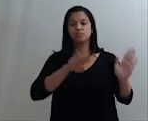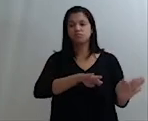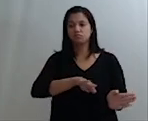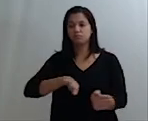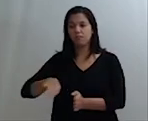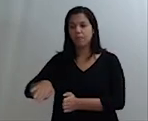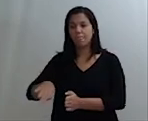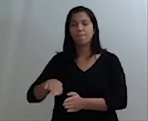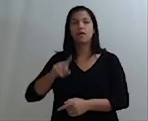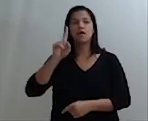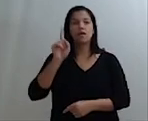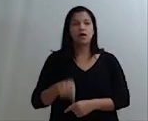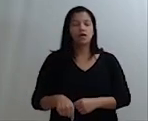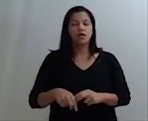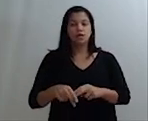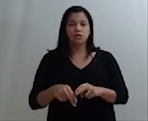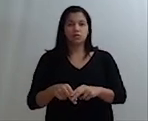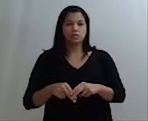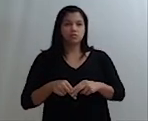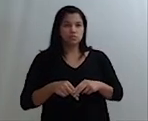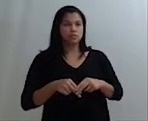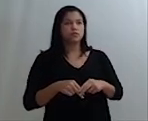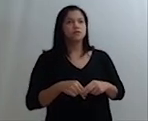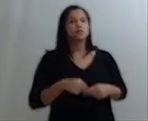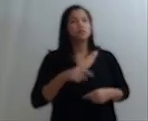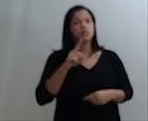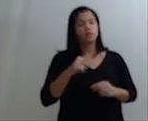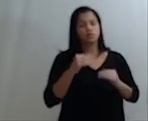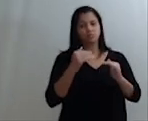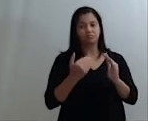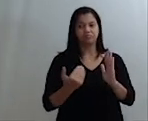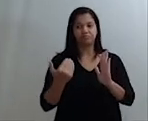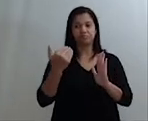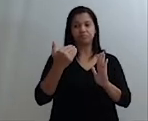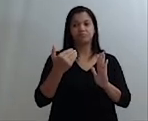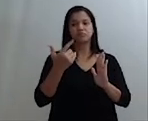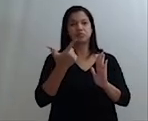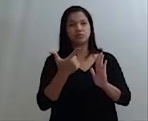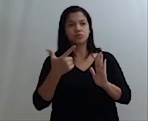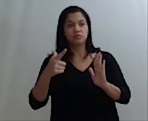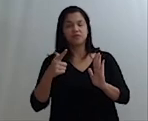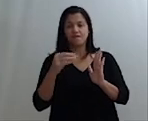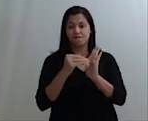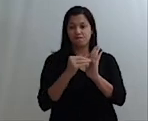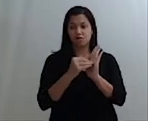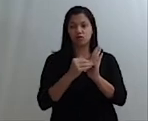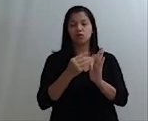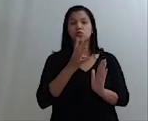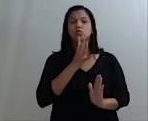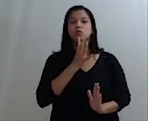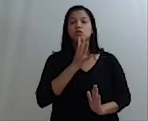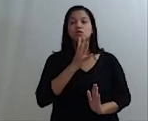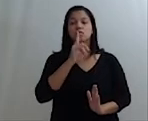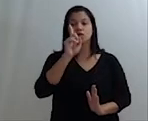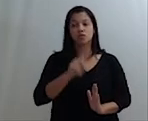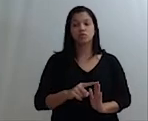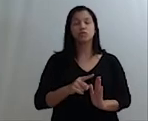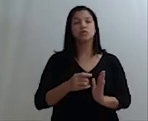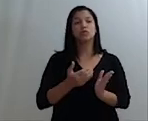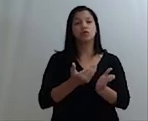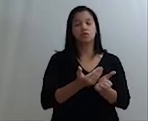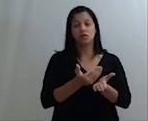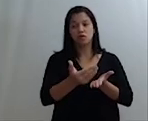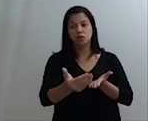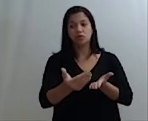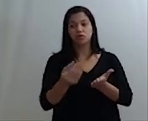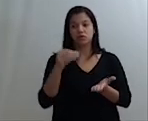então Eh considerando que foi superada essa questão do não conhecimento eu vou passar à alegações contidas